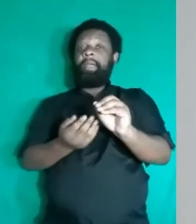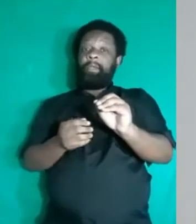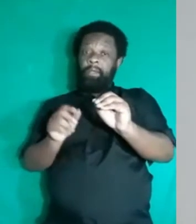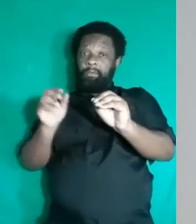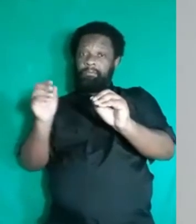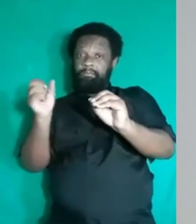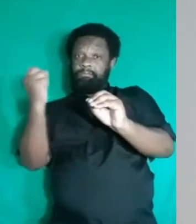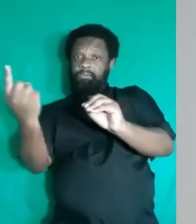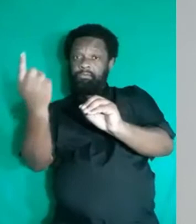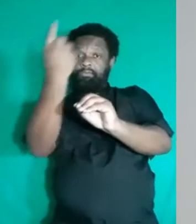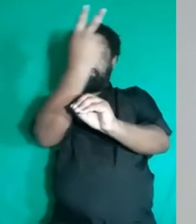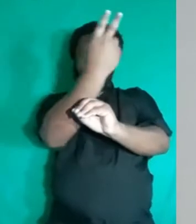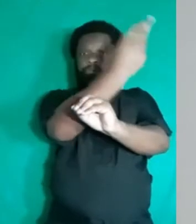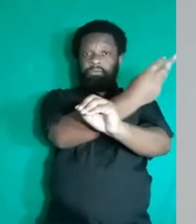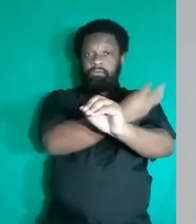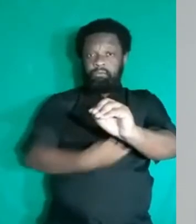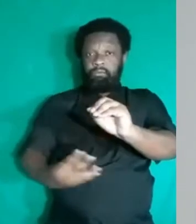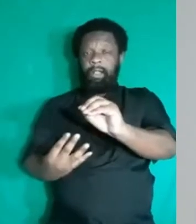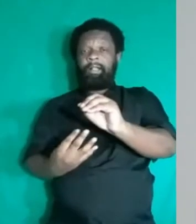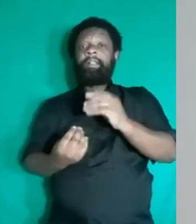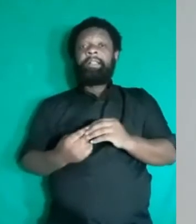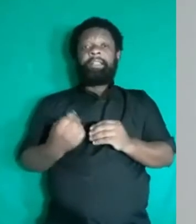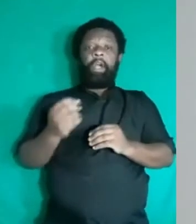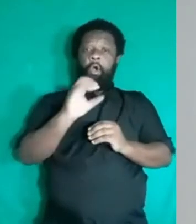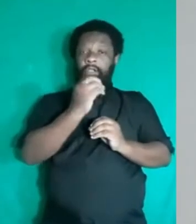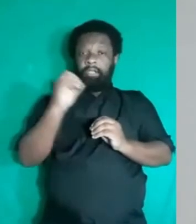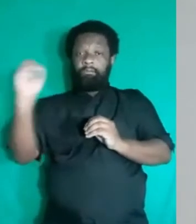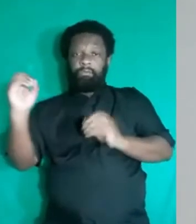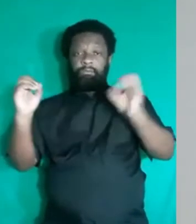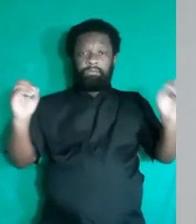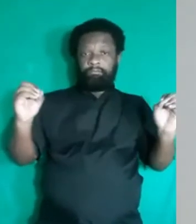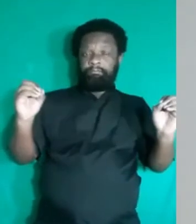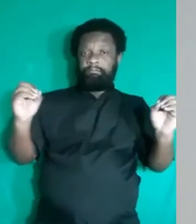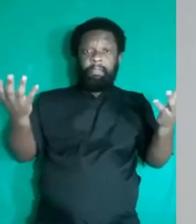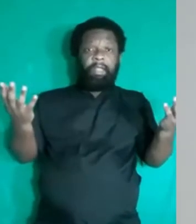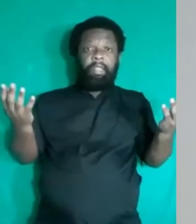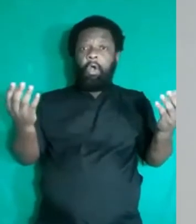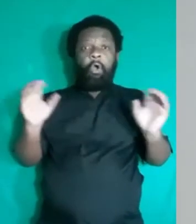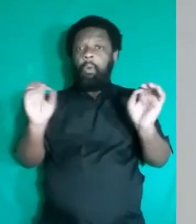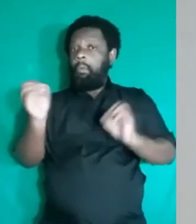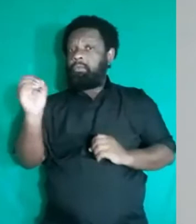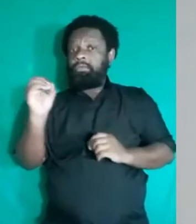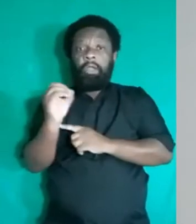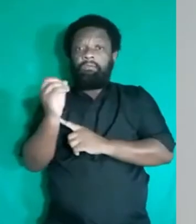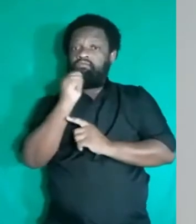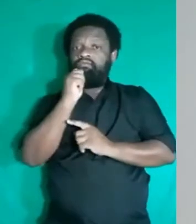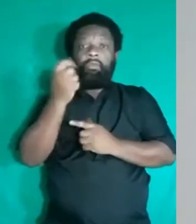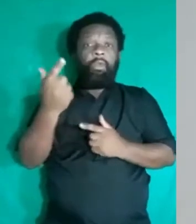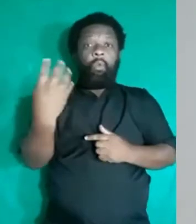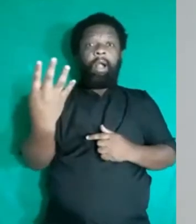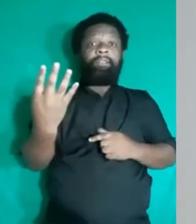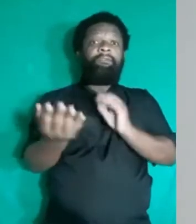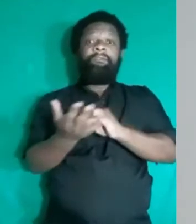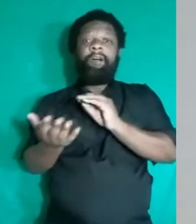aqui no meio. Vamos colocar 4 átomos imediatamente em volta. Tem 2 oxigênios, então coloco 1, 2 oxigênios.